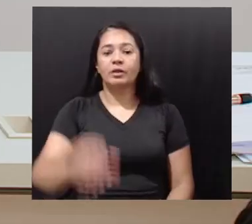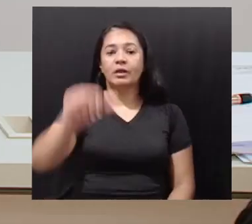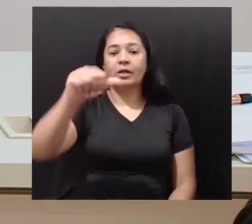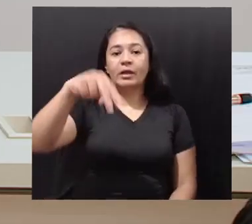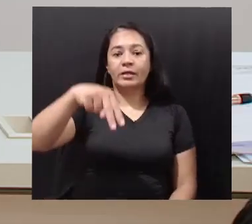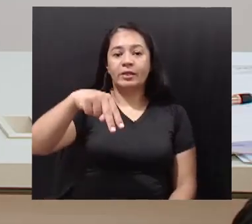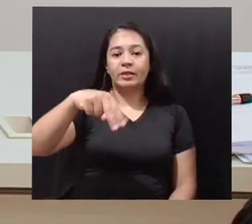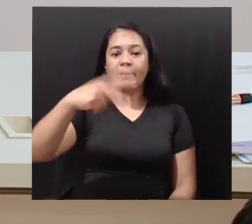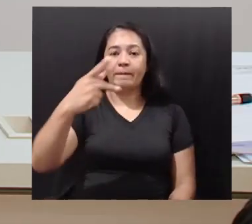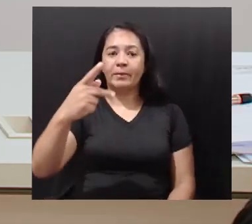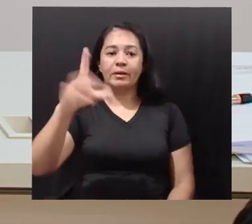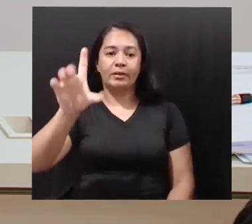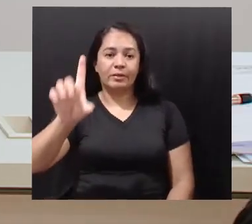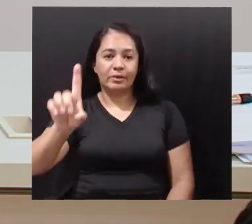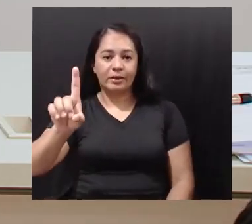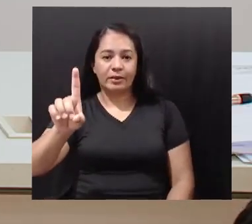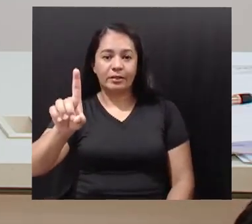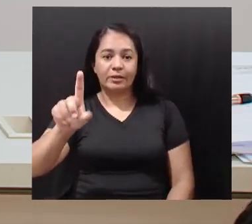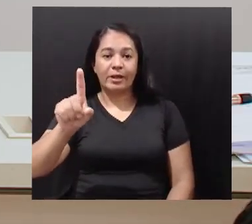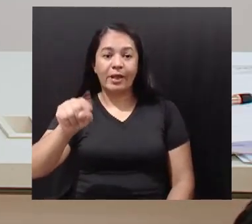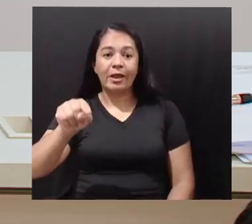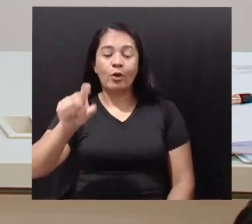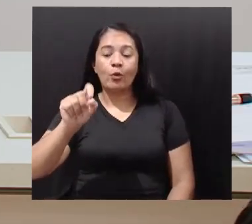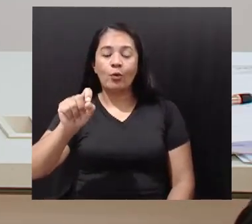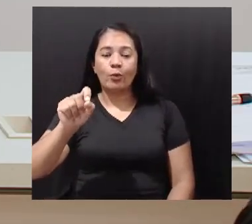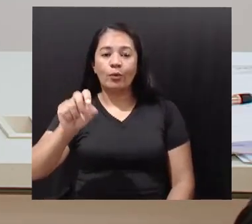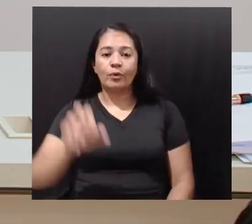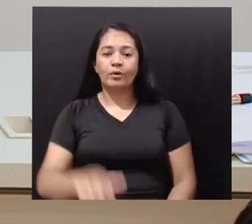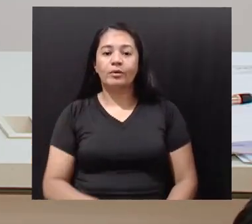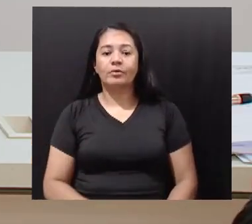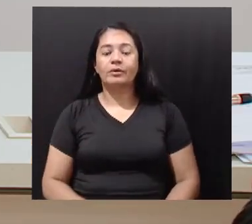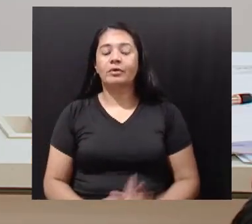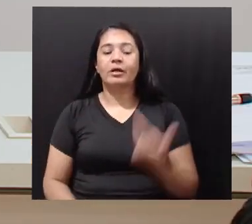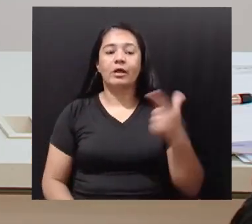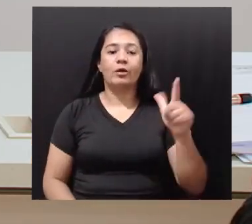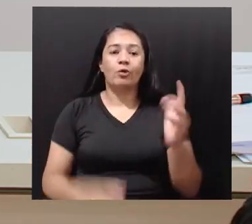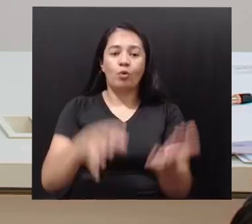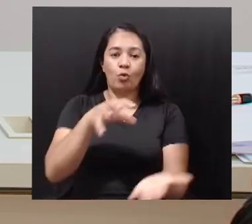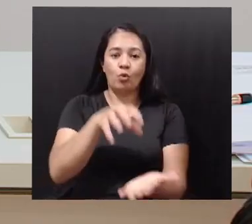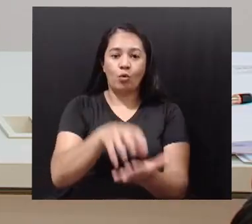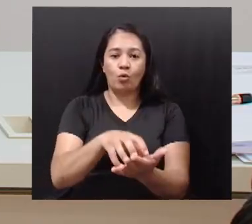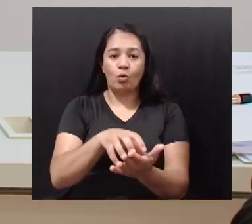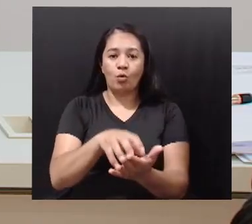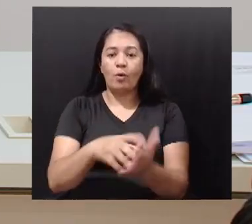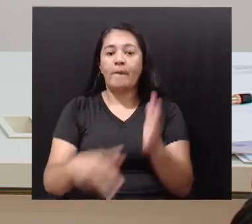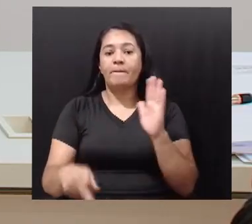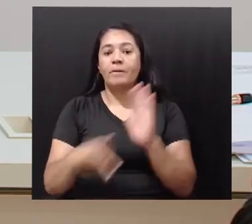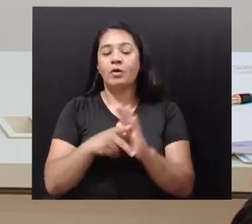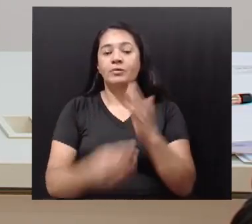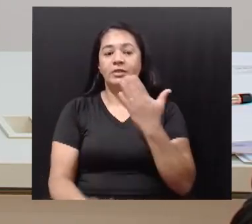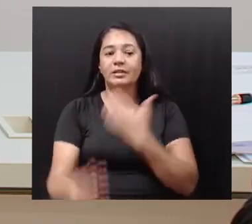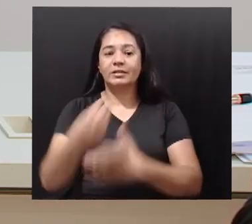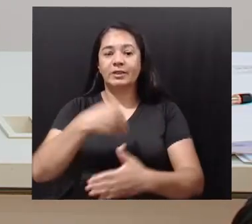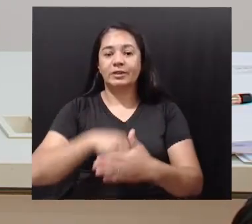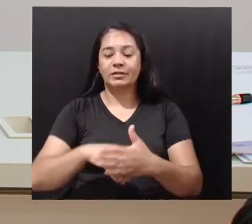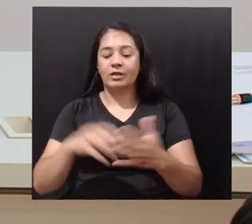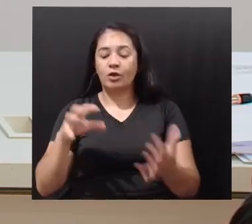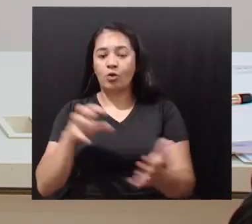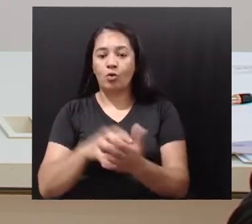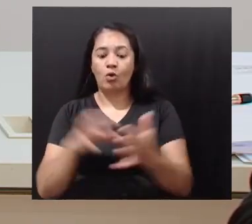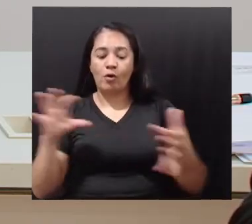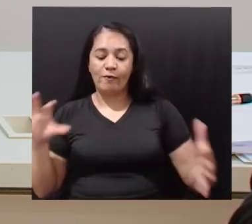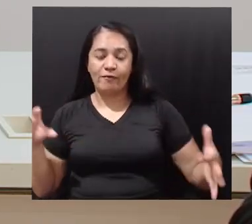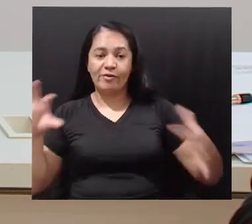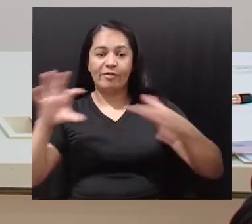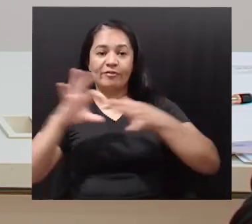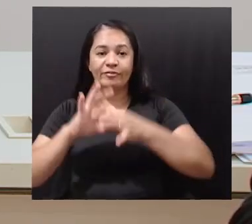ANPD é um órgão, assim, é outra figura instituída pela LGPD, é um órgão hoje vinculado ao Ministério